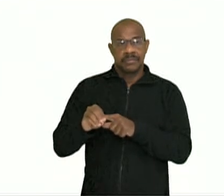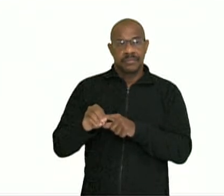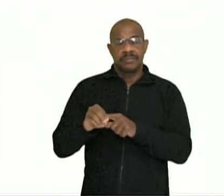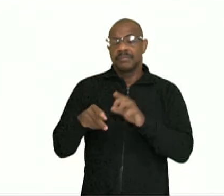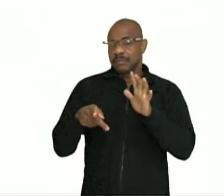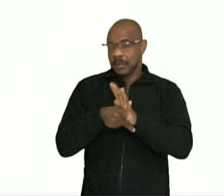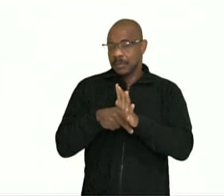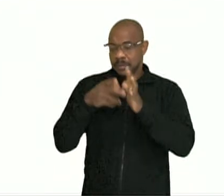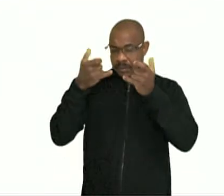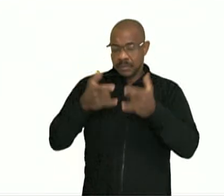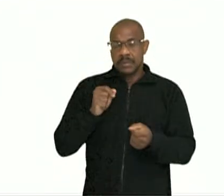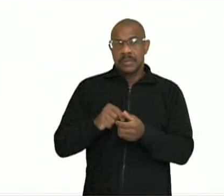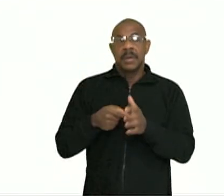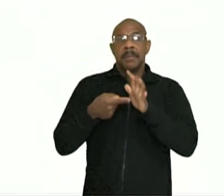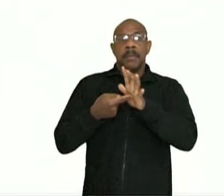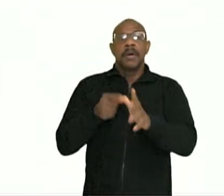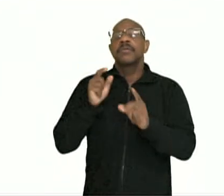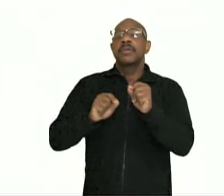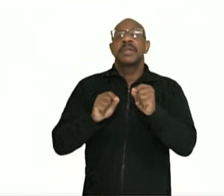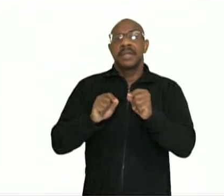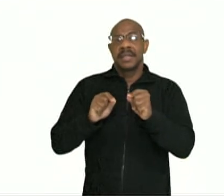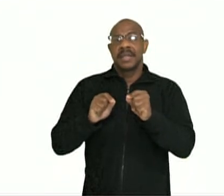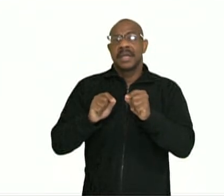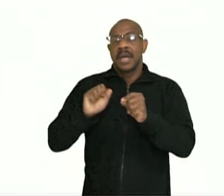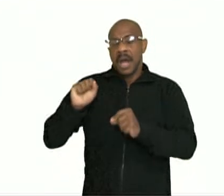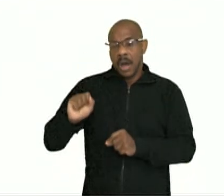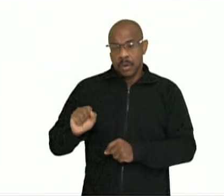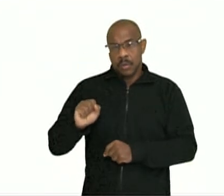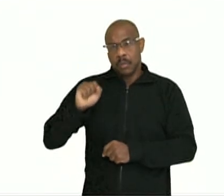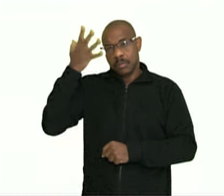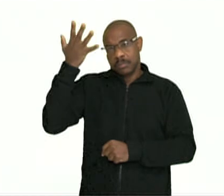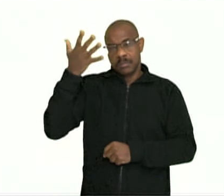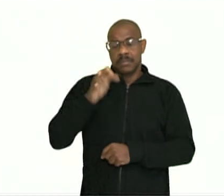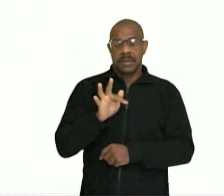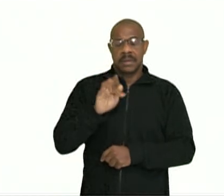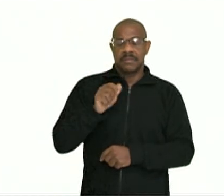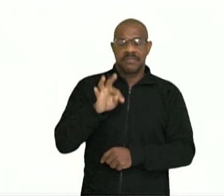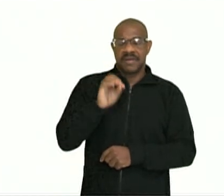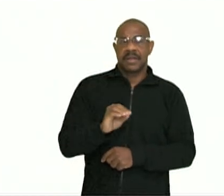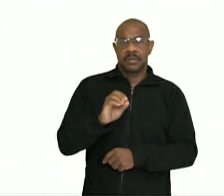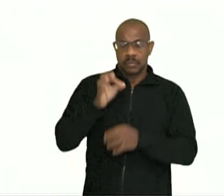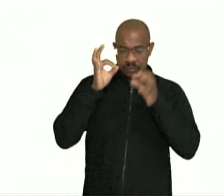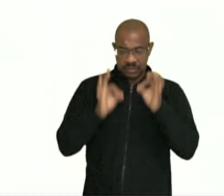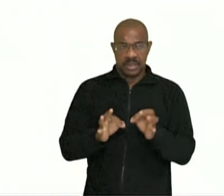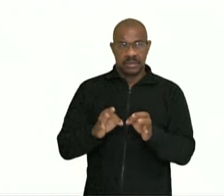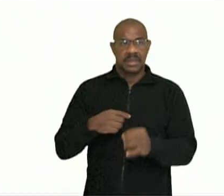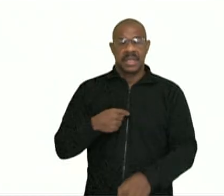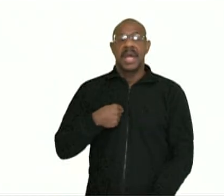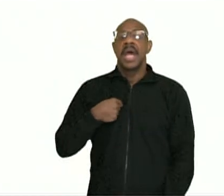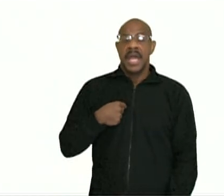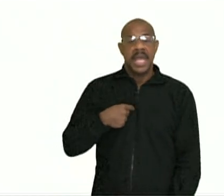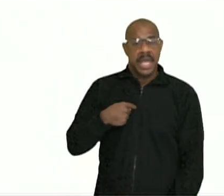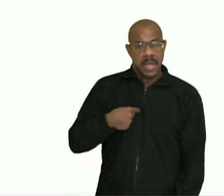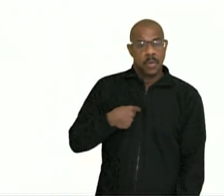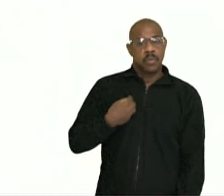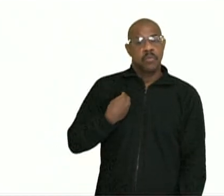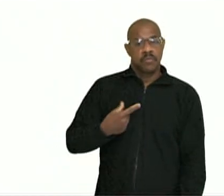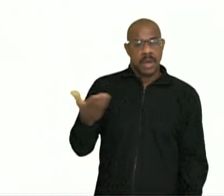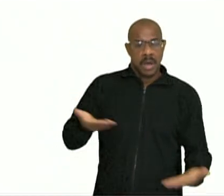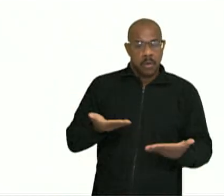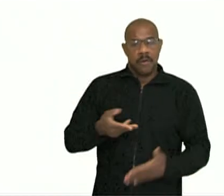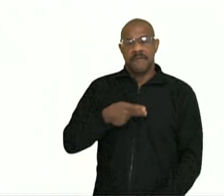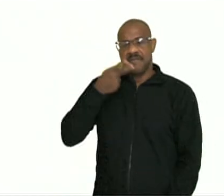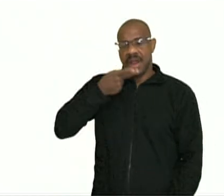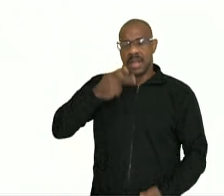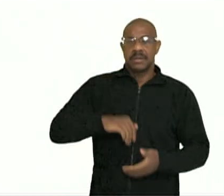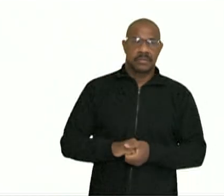nome diz, indica um fato certo que aconteceu. Eu estou falando, um exemplo de presente do indicativo.